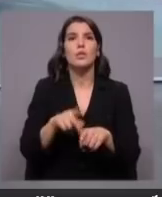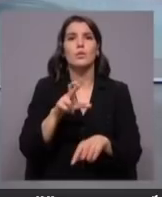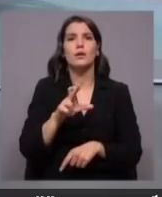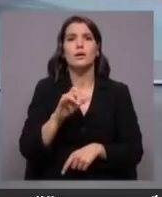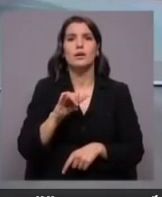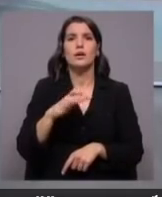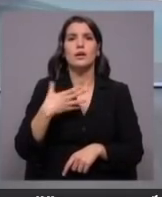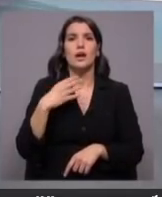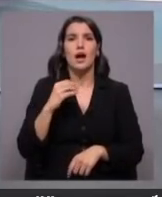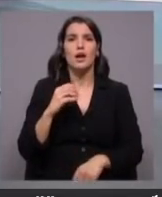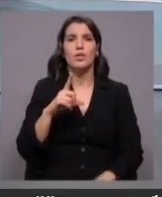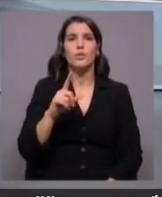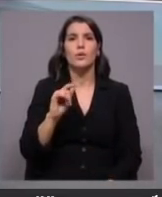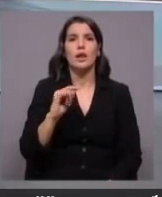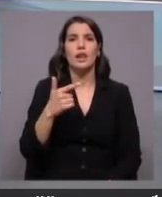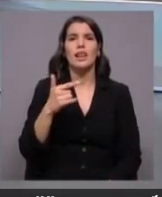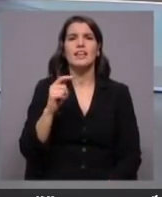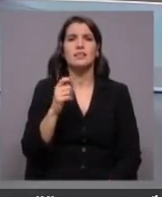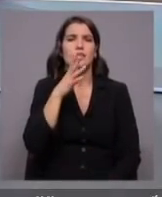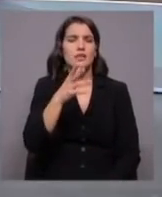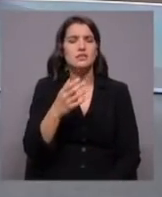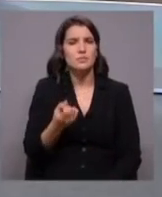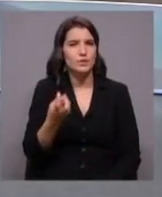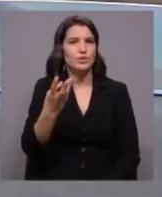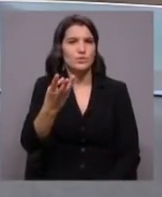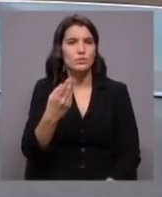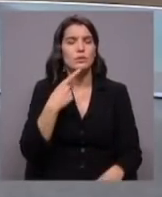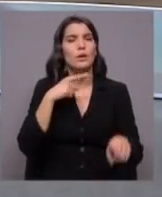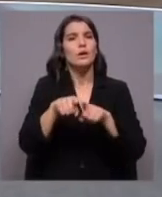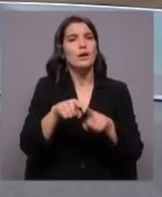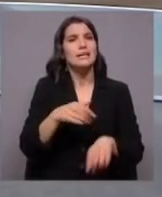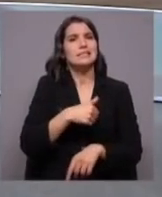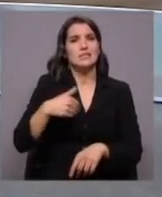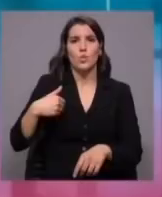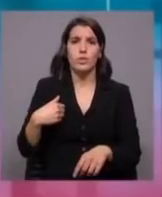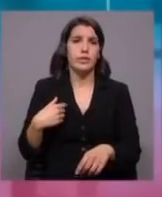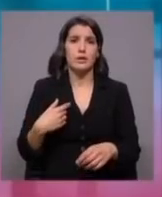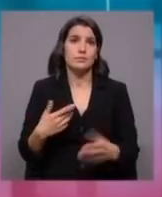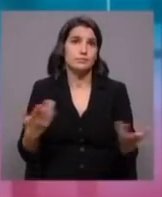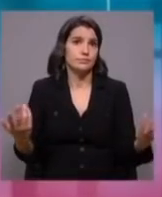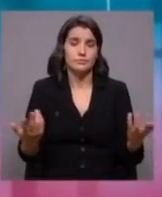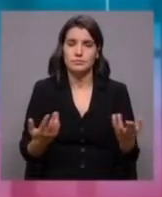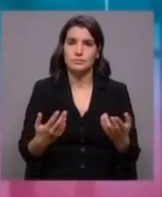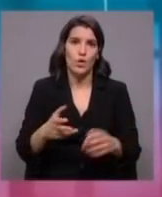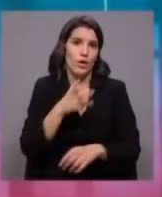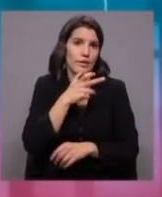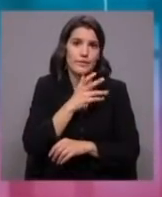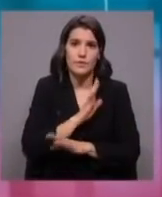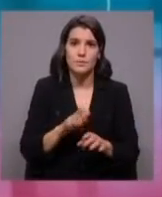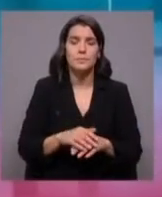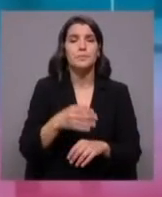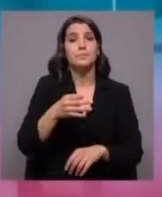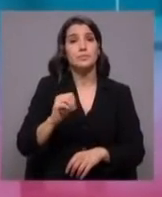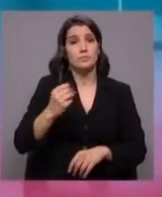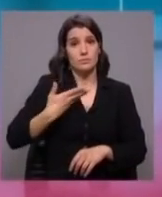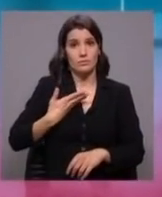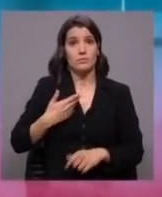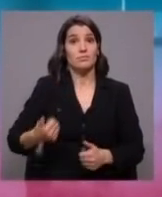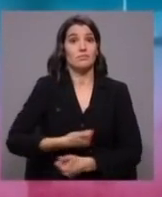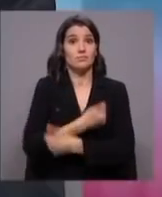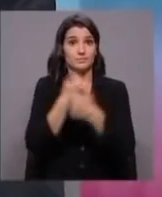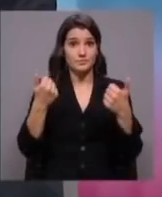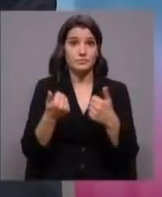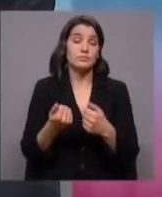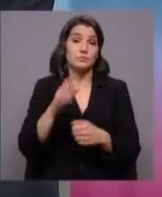Ricardo Batista Leite tem dito por várias vezes que a política da saúde é um desastre. E em concreto, o PSD ganha 12 eleições, Rui Rio formando